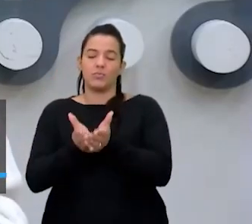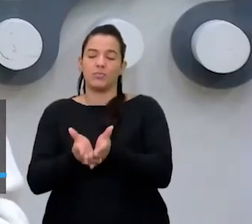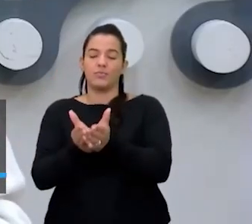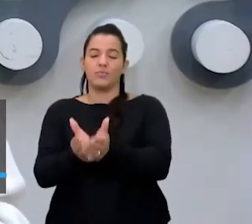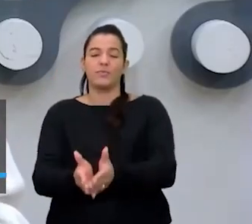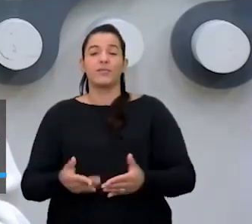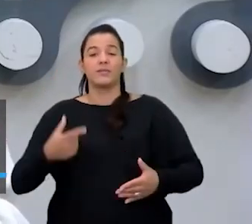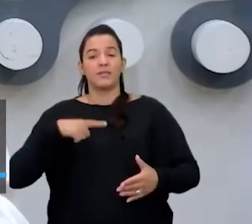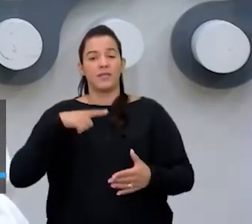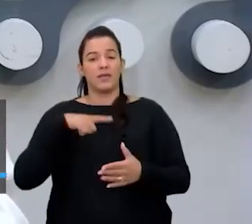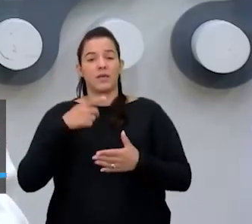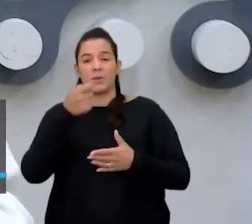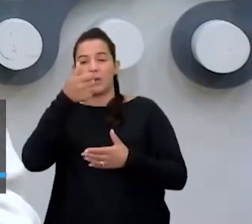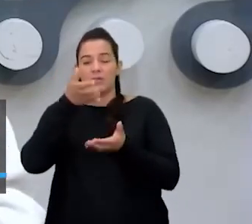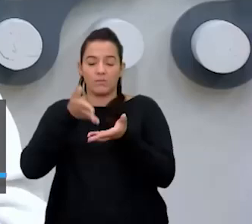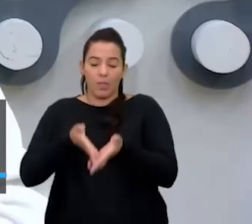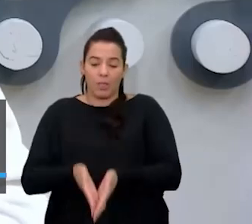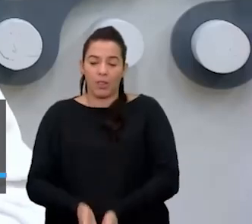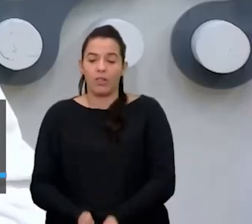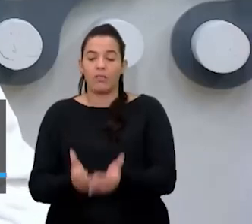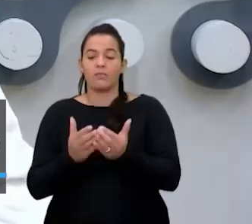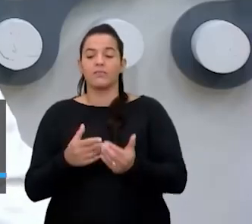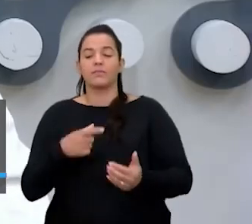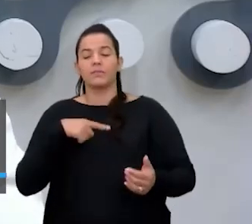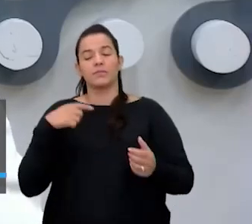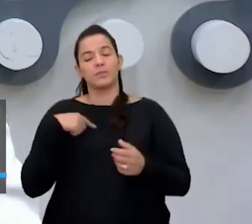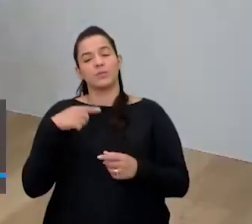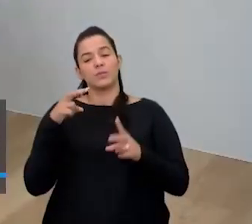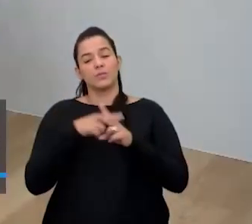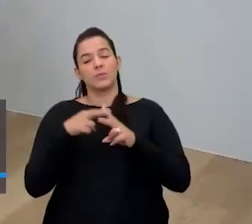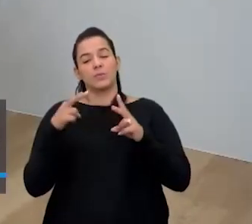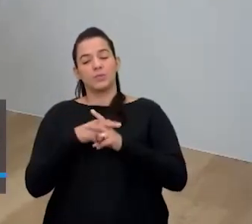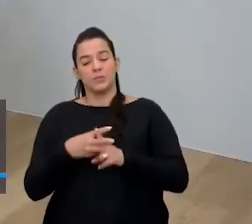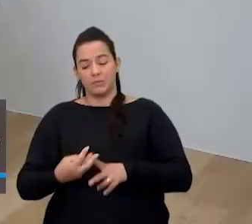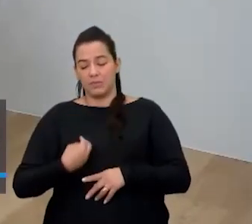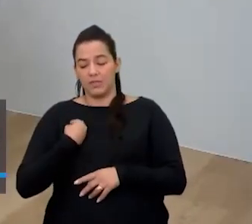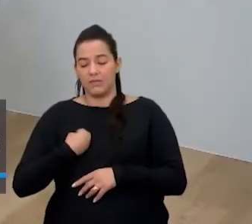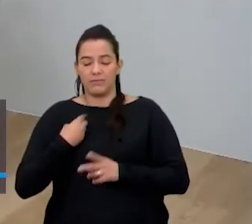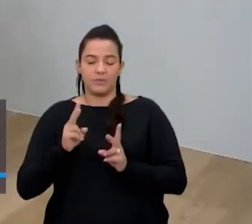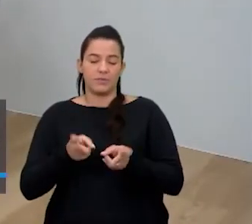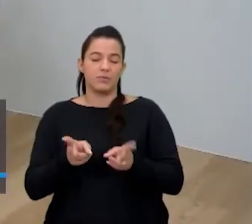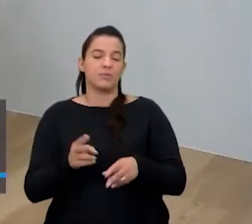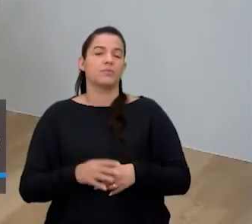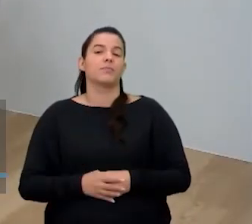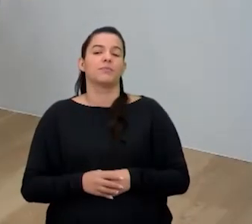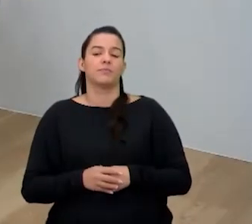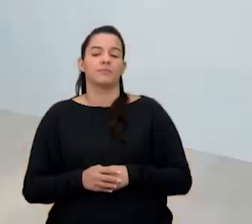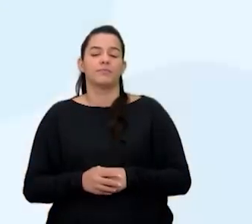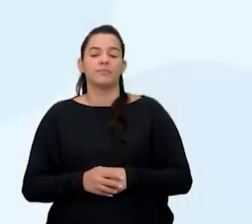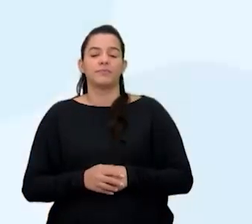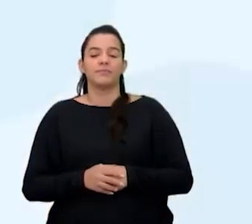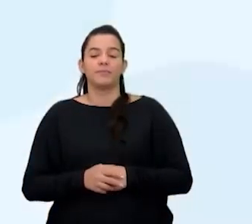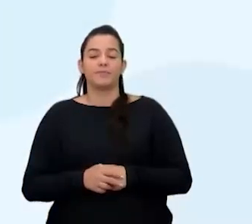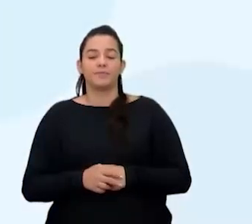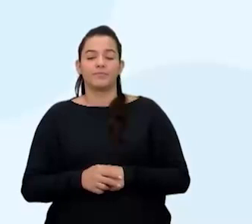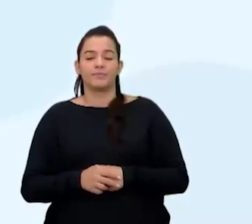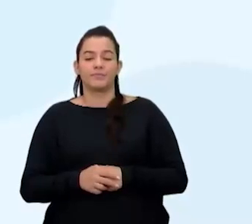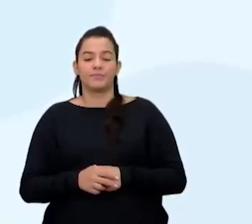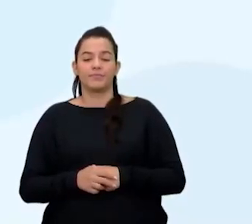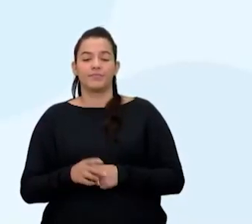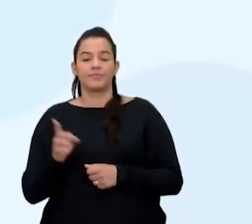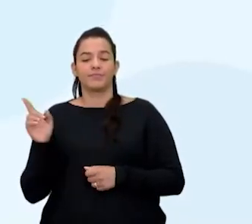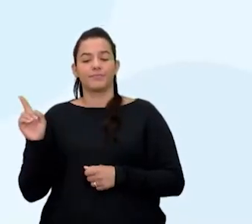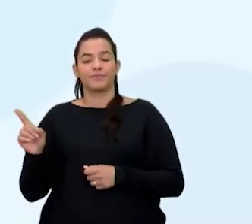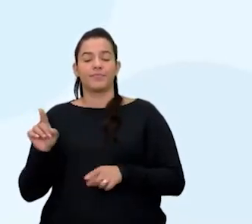luta pela própria vida, então traumático. É traumático. Muito bem. Olha lá, fatores